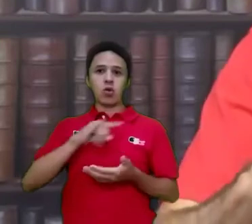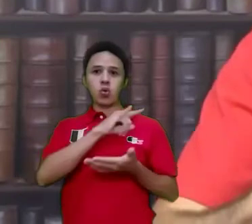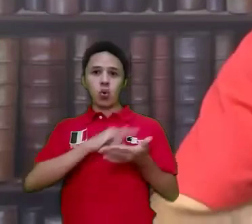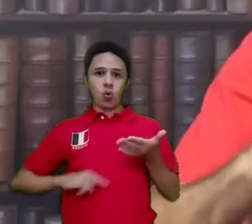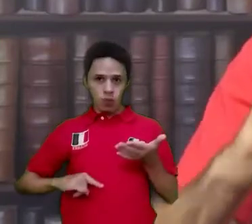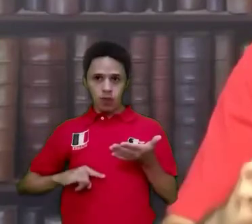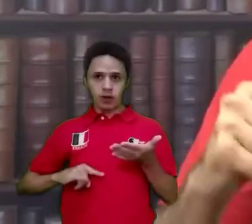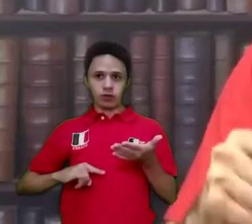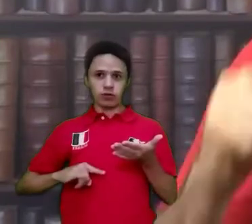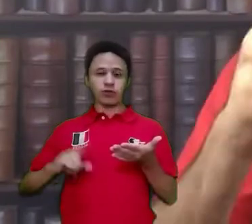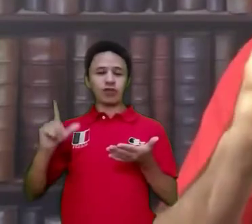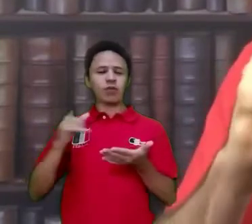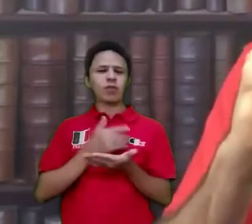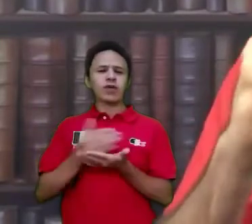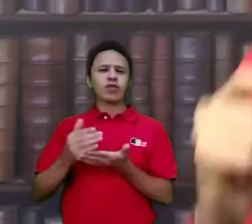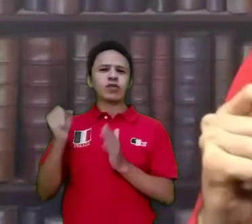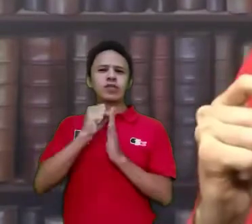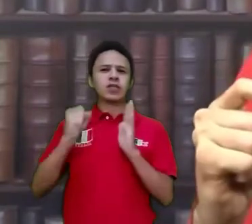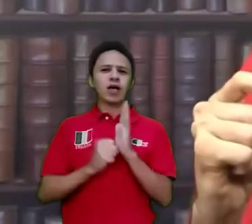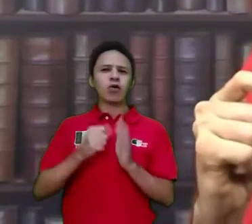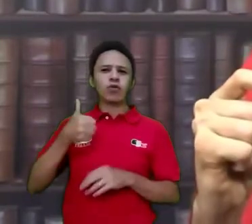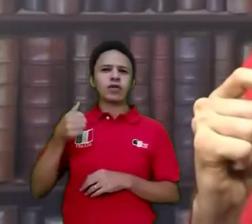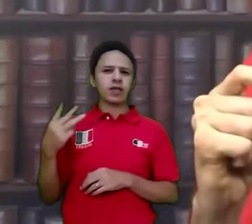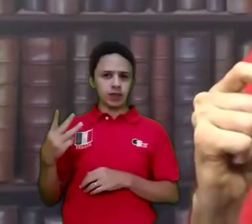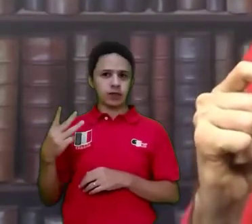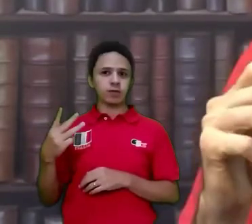que vigorava no reino desde o século XIII.